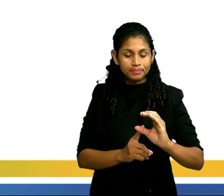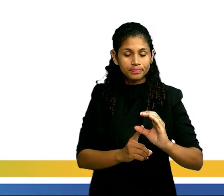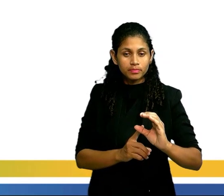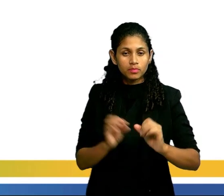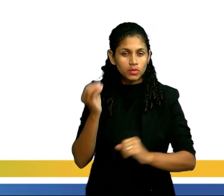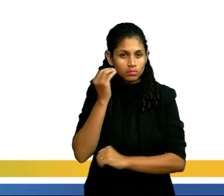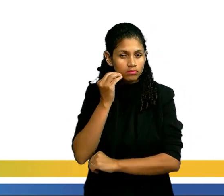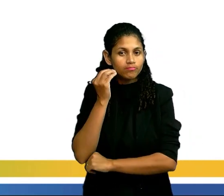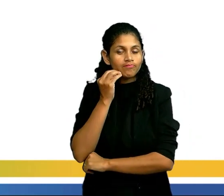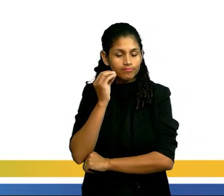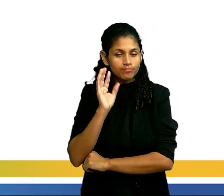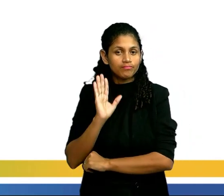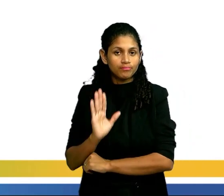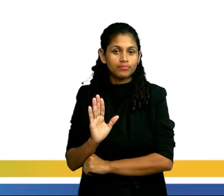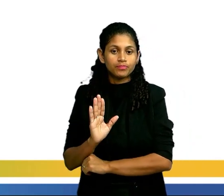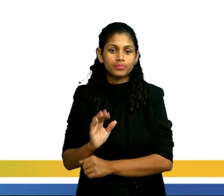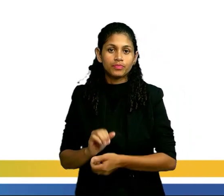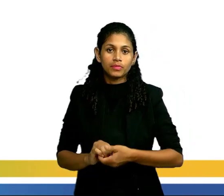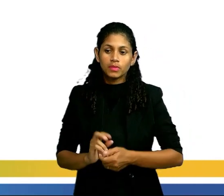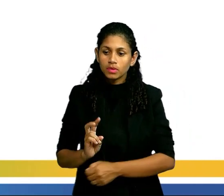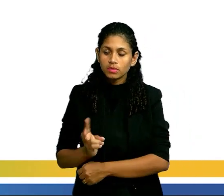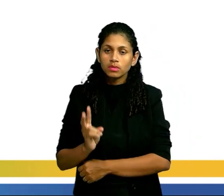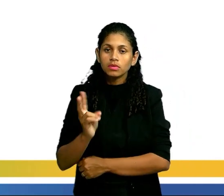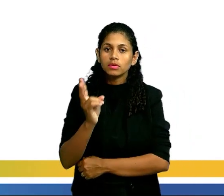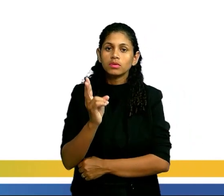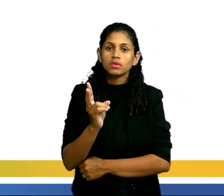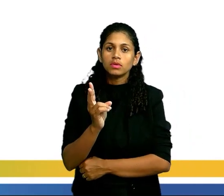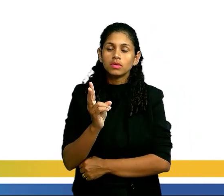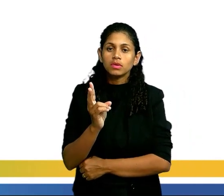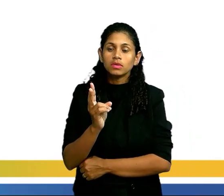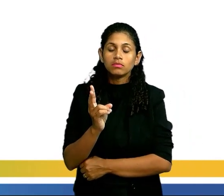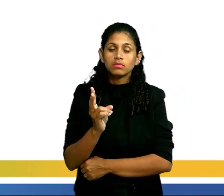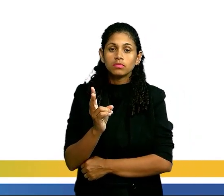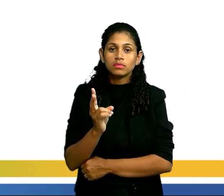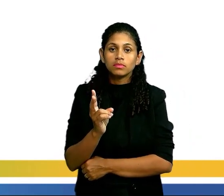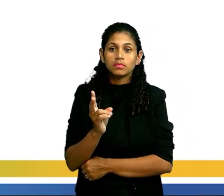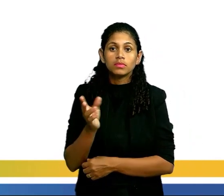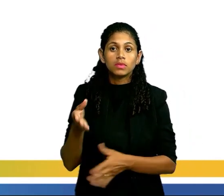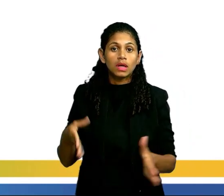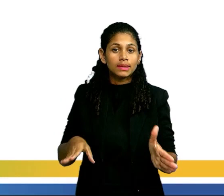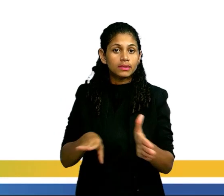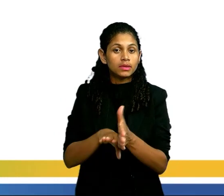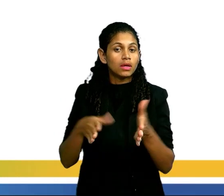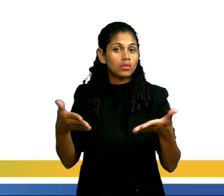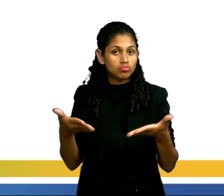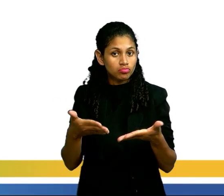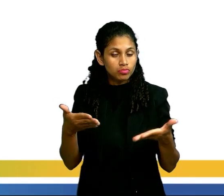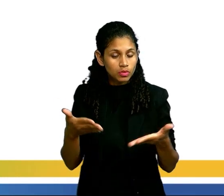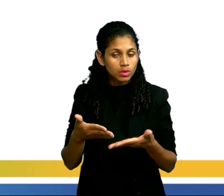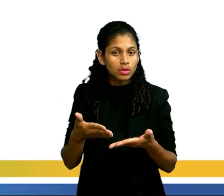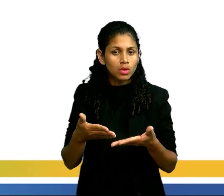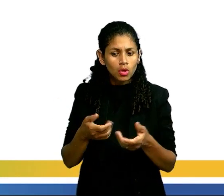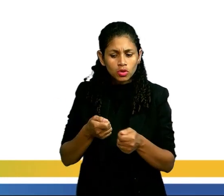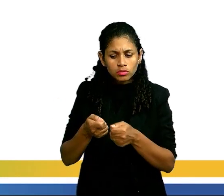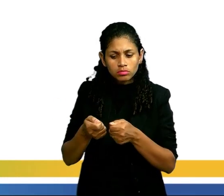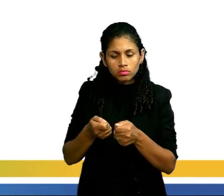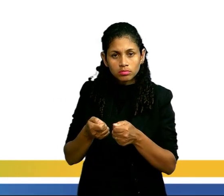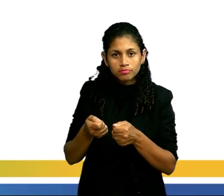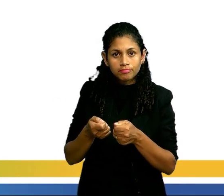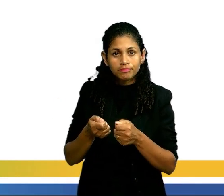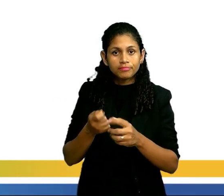logo em seguida, né, tornou-se, ainda hoje, né, vive sob um regime diferente do capitalismo